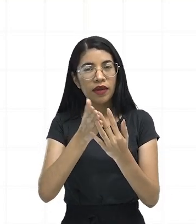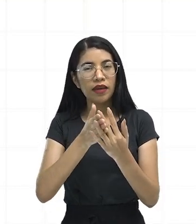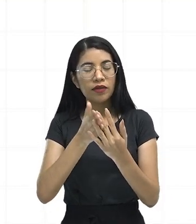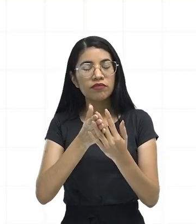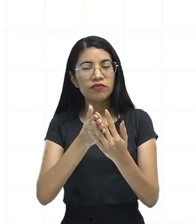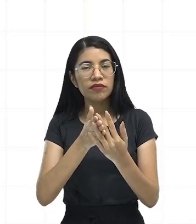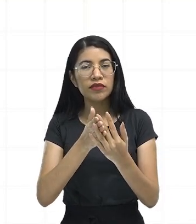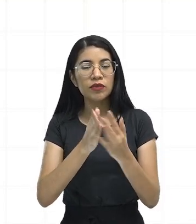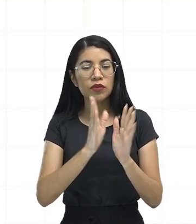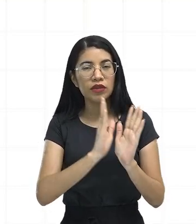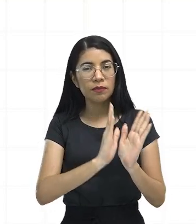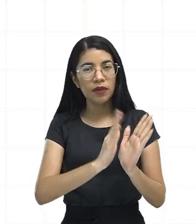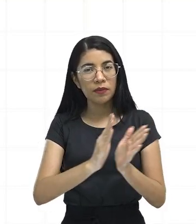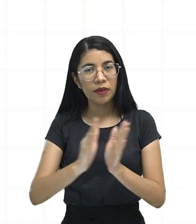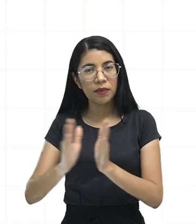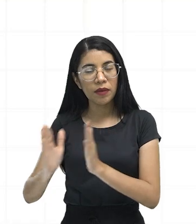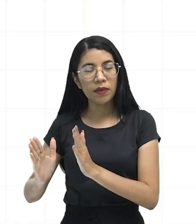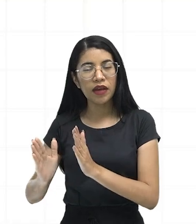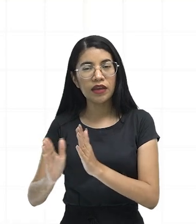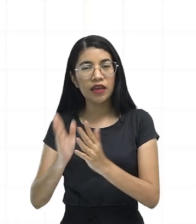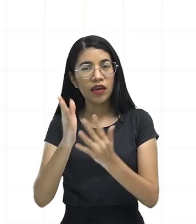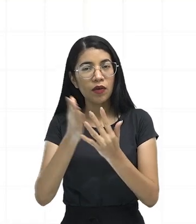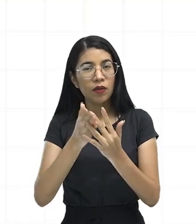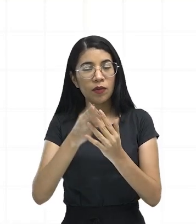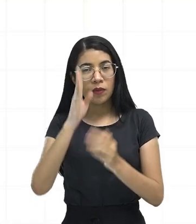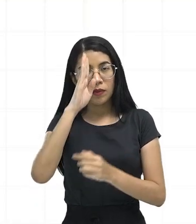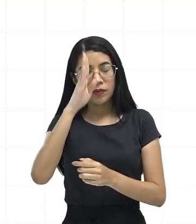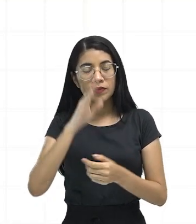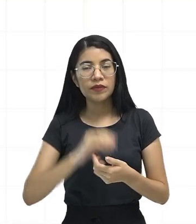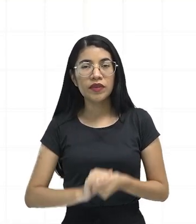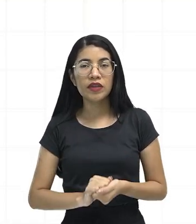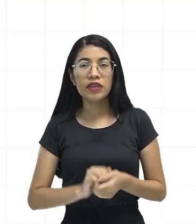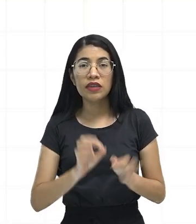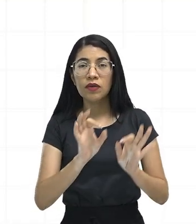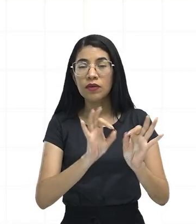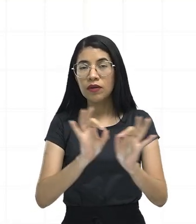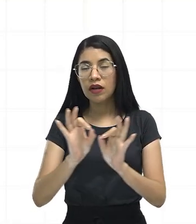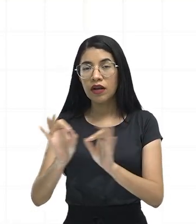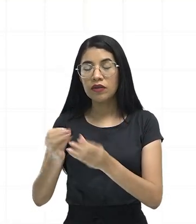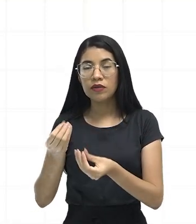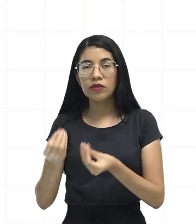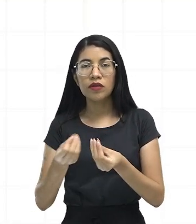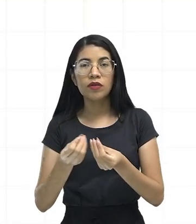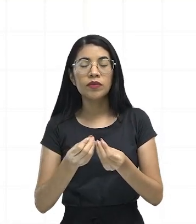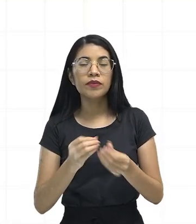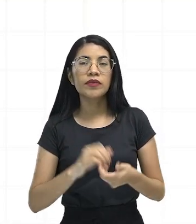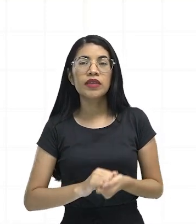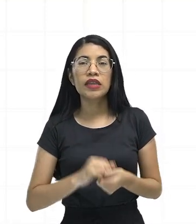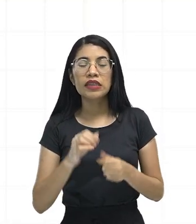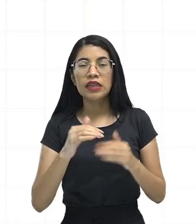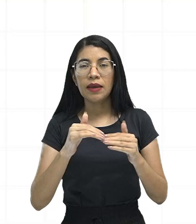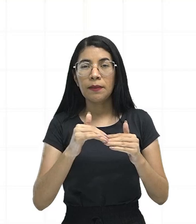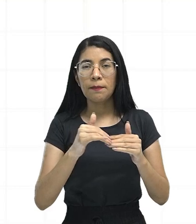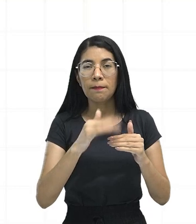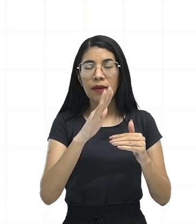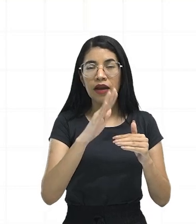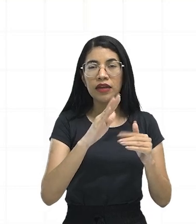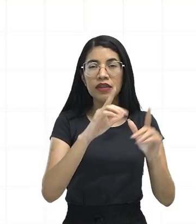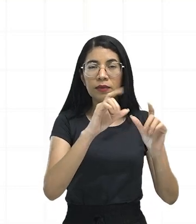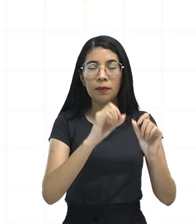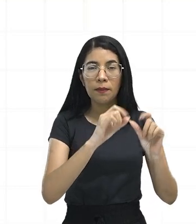lista de números, quando eles estão organizados em ordem crescente